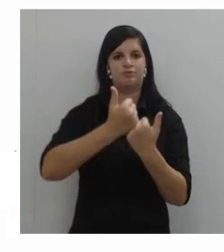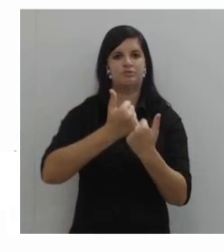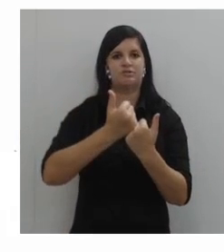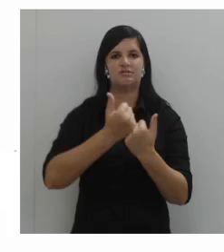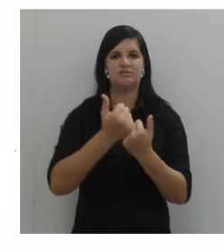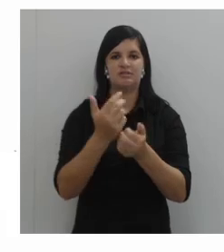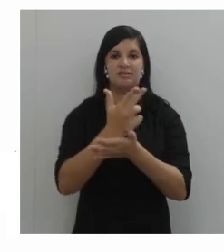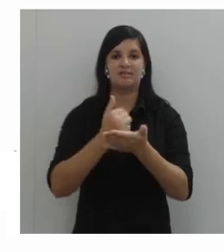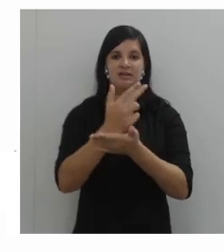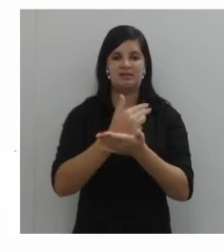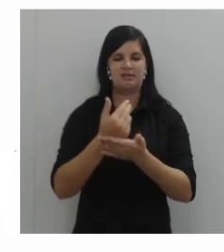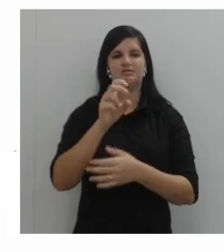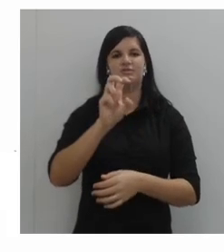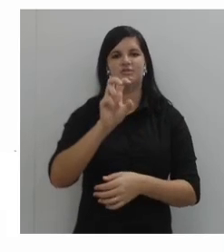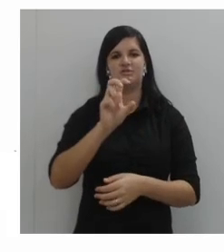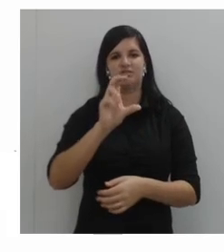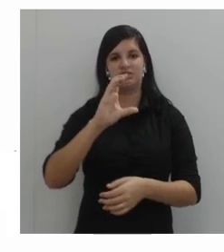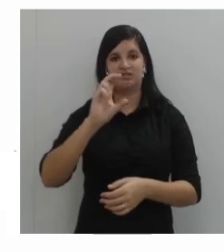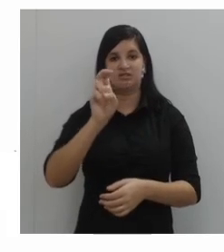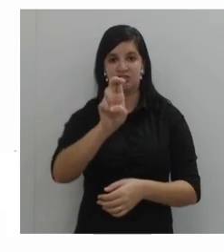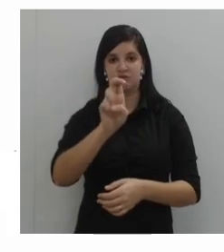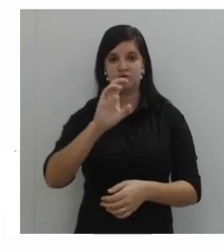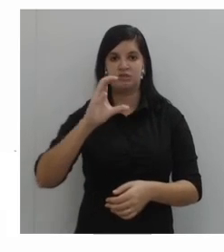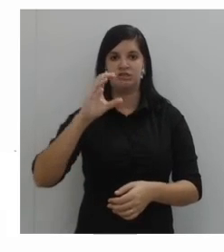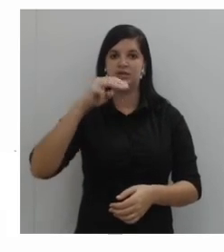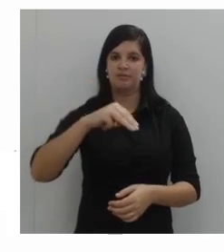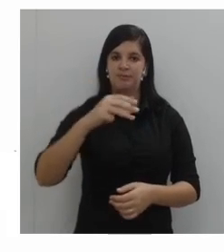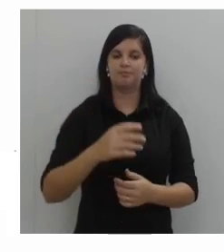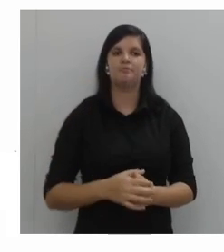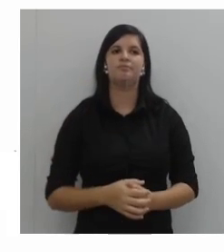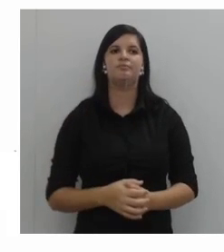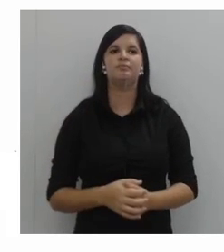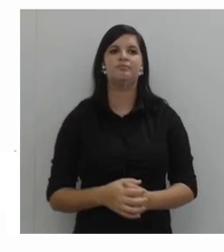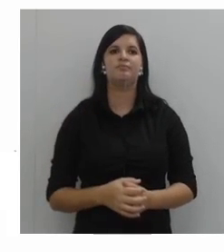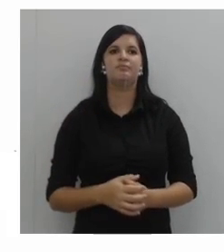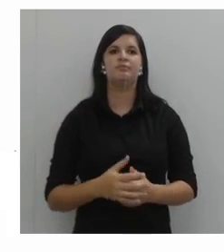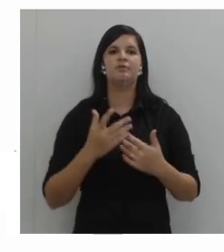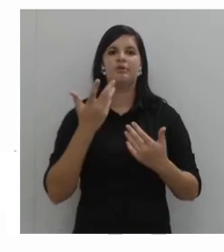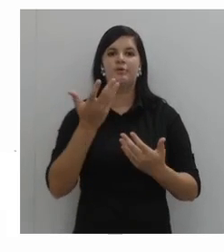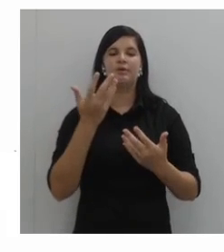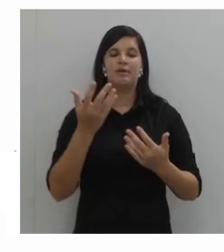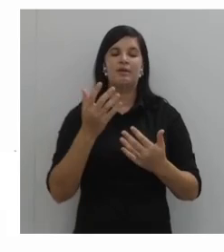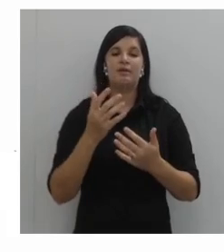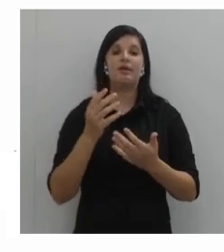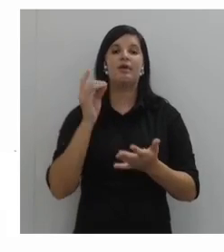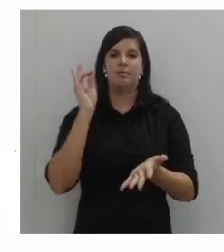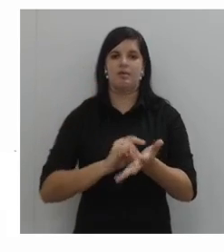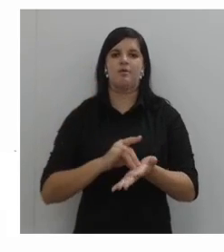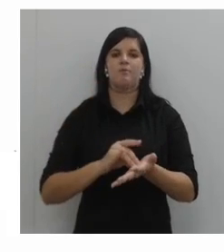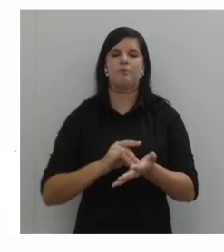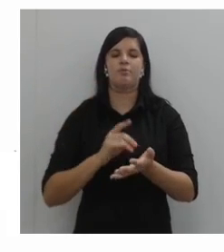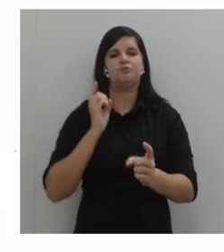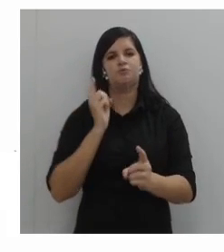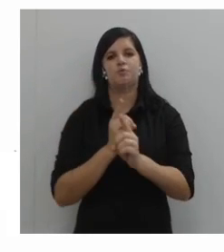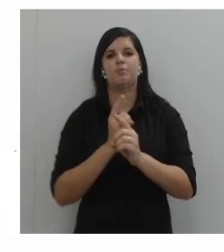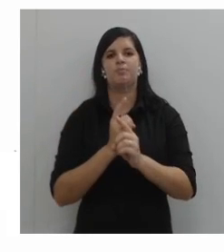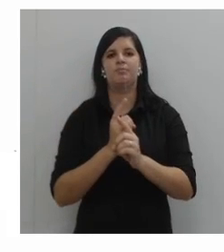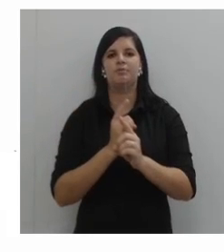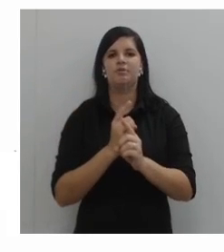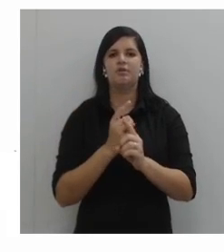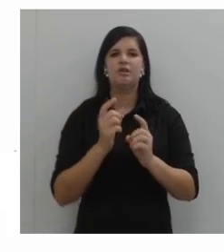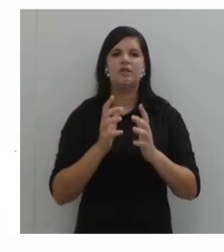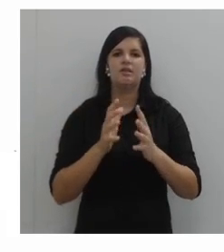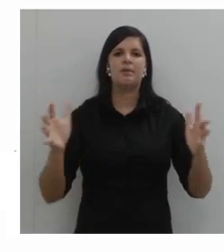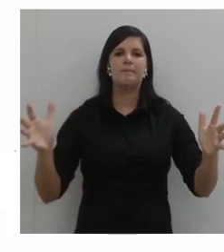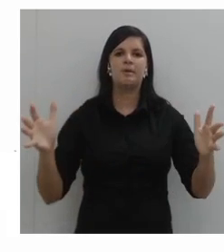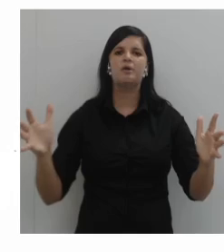do desenho é 5 centímetros. Então eu vou colocar aqui em cima 5. E eu quero o tamanho real. Para poder descobrir qual vai ser o